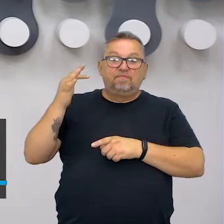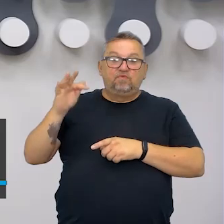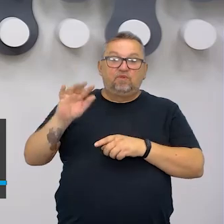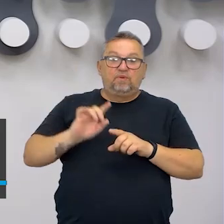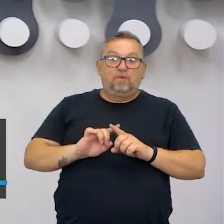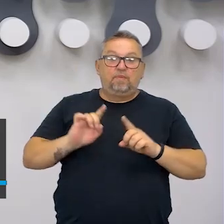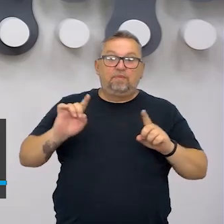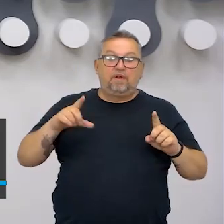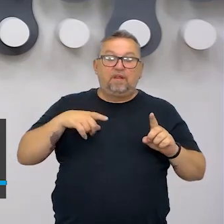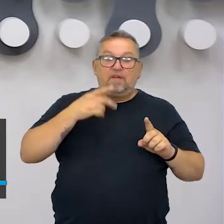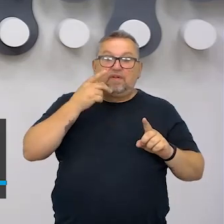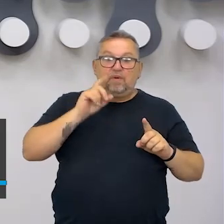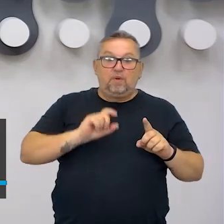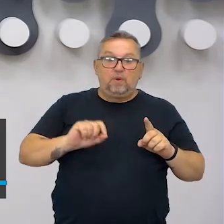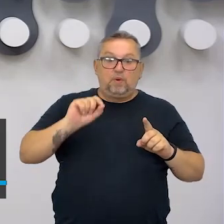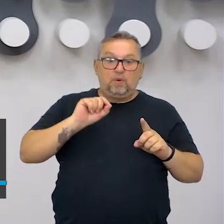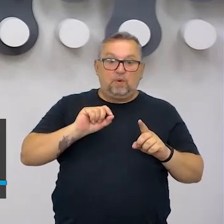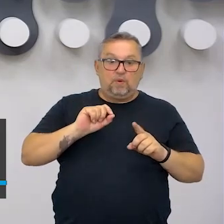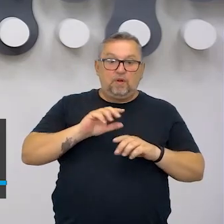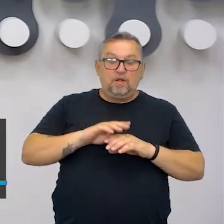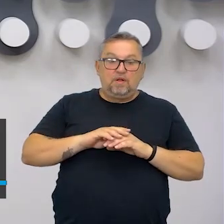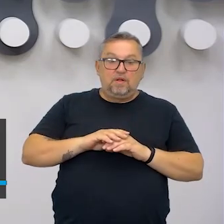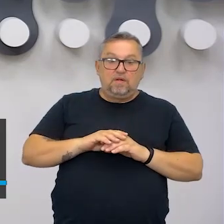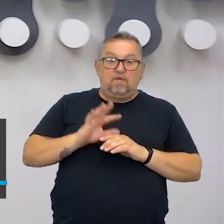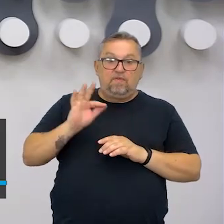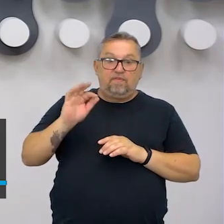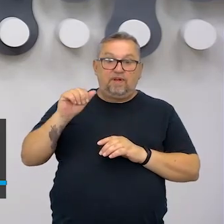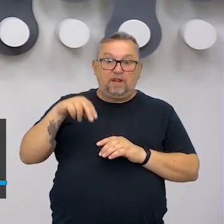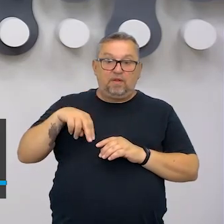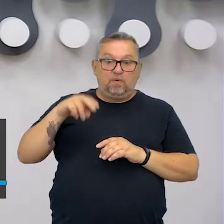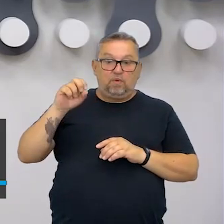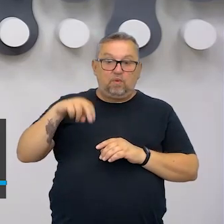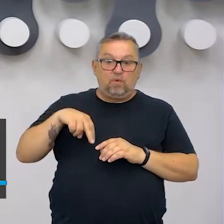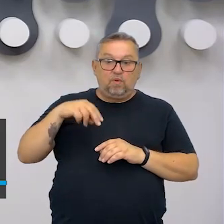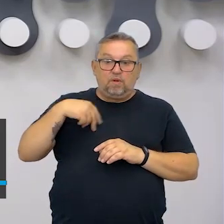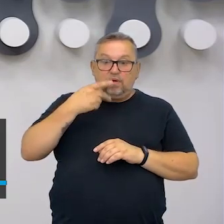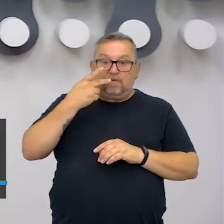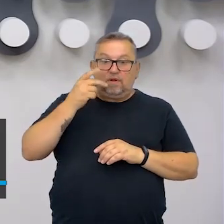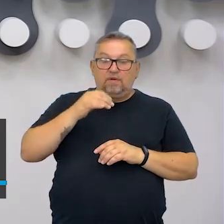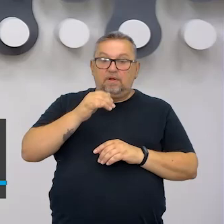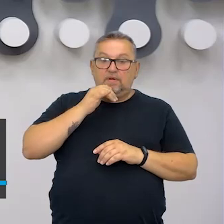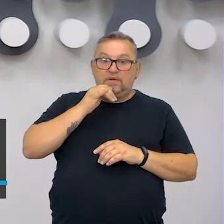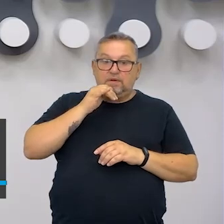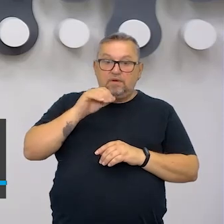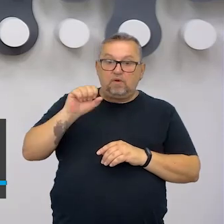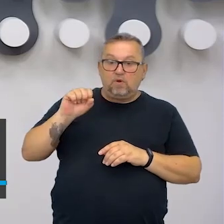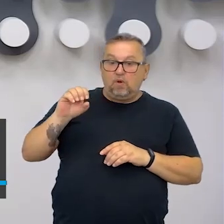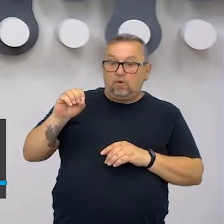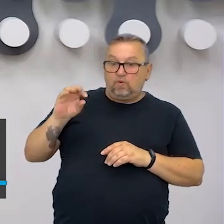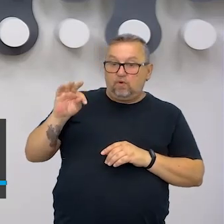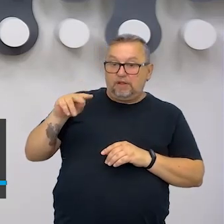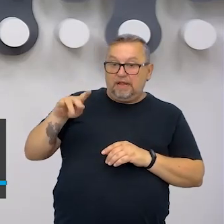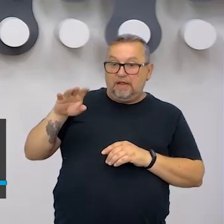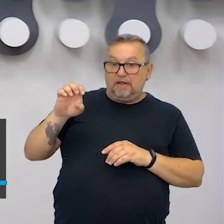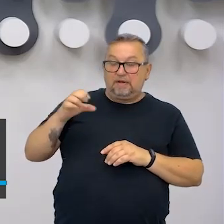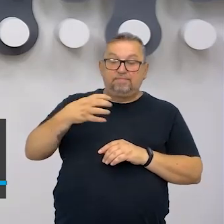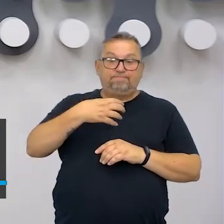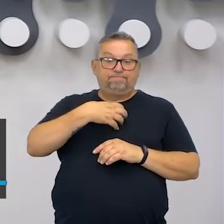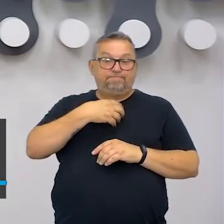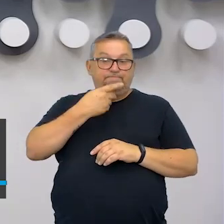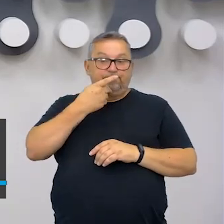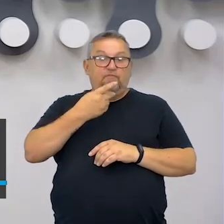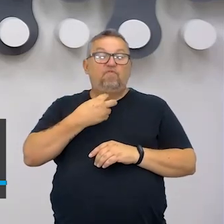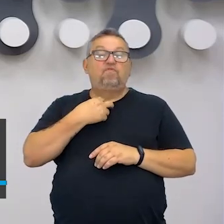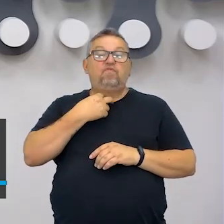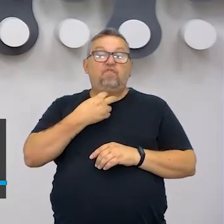ele está se referindo, o Frantz Fanon, ele está se referindo mais por exemplo, ao sotaque, à entonação, o modo como